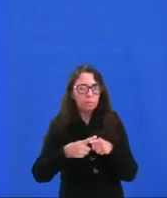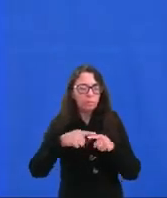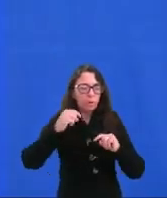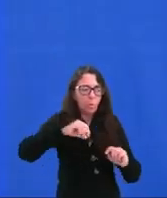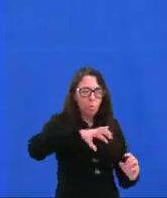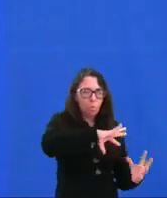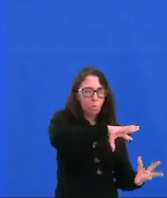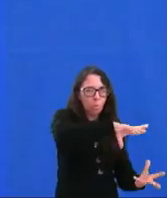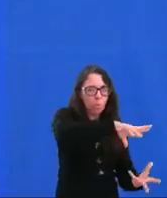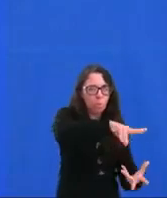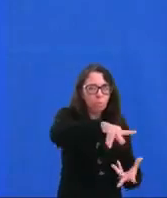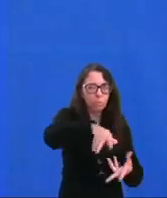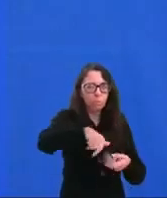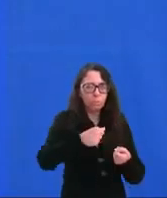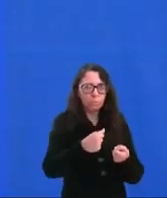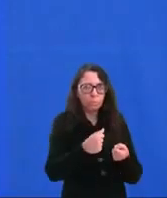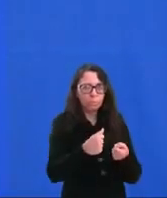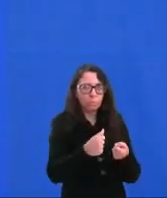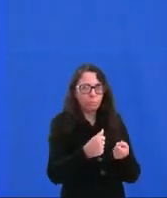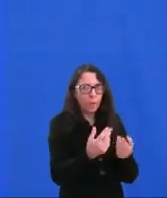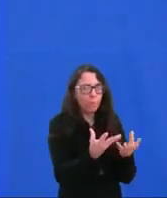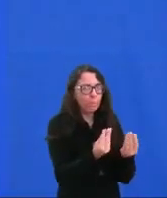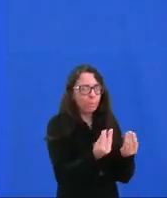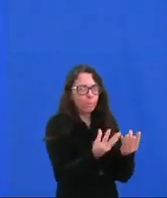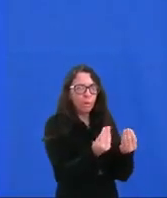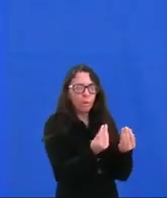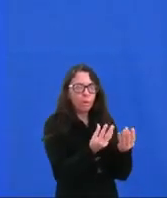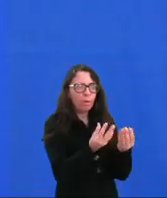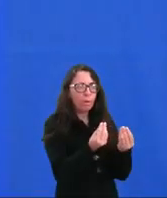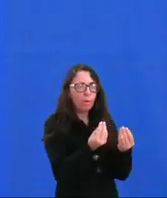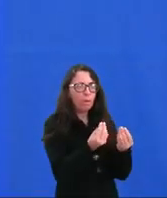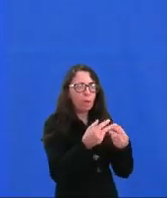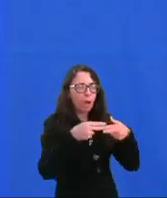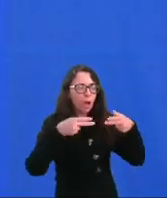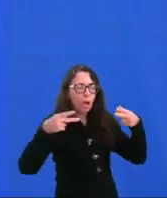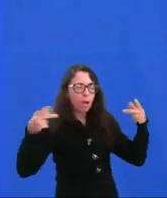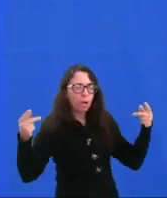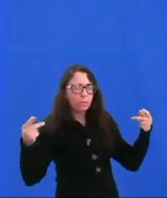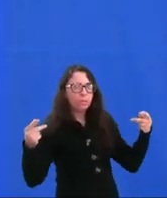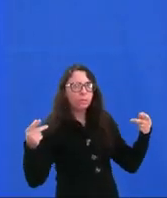instrui aqui em Efésios